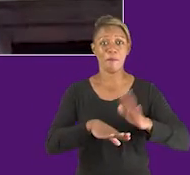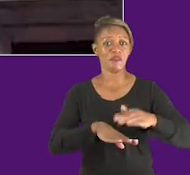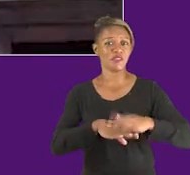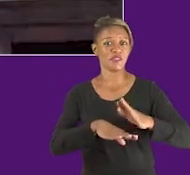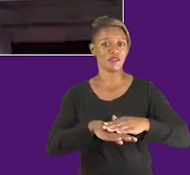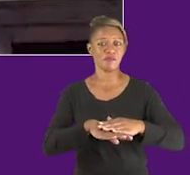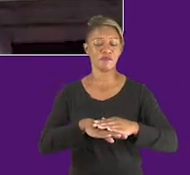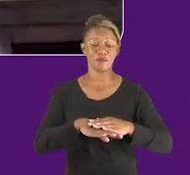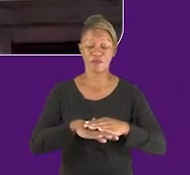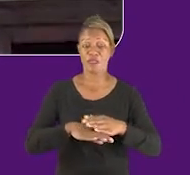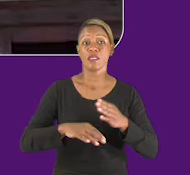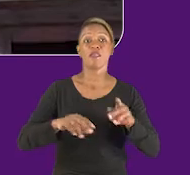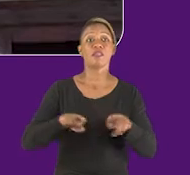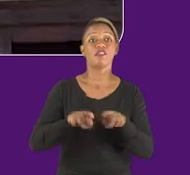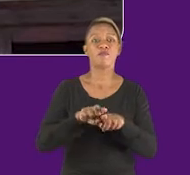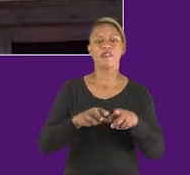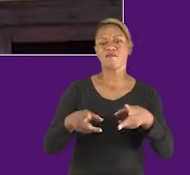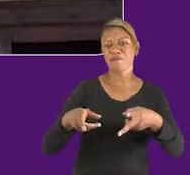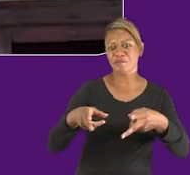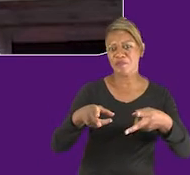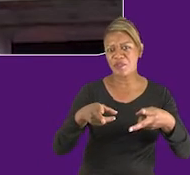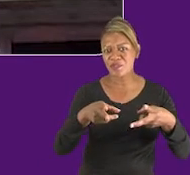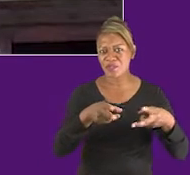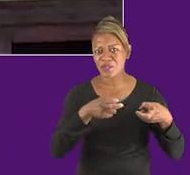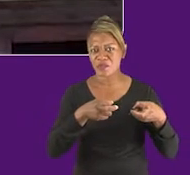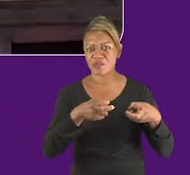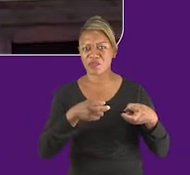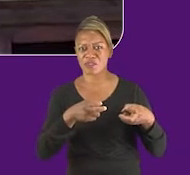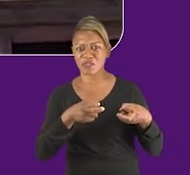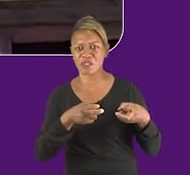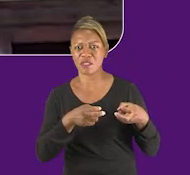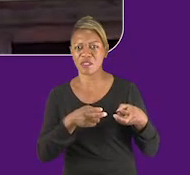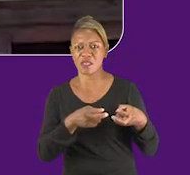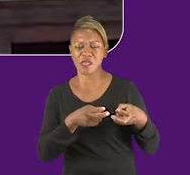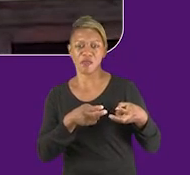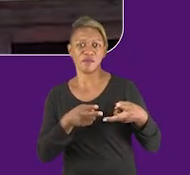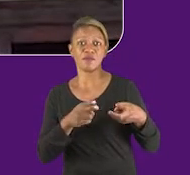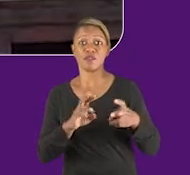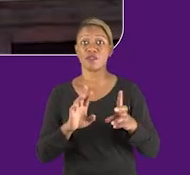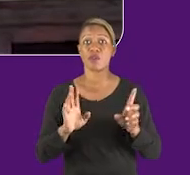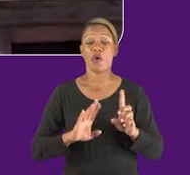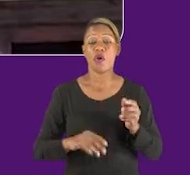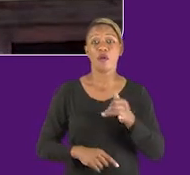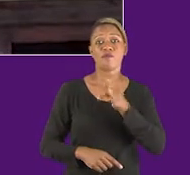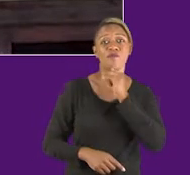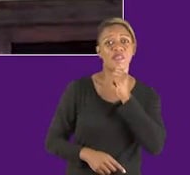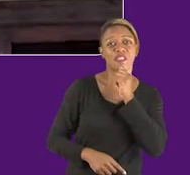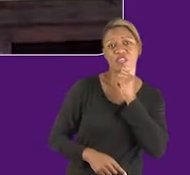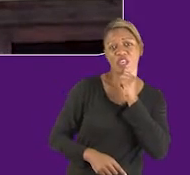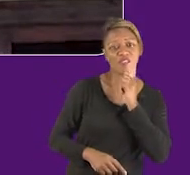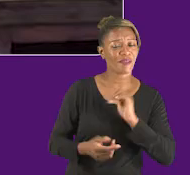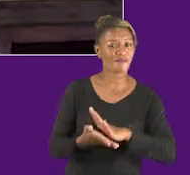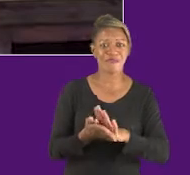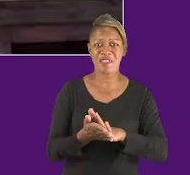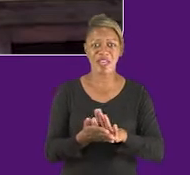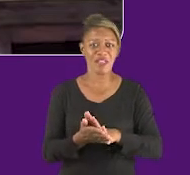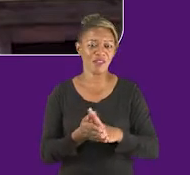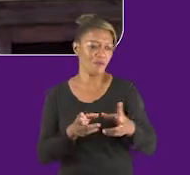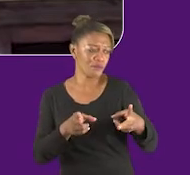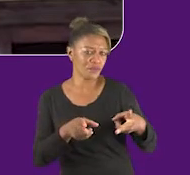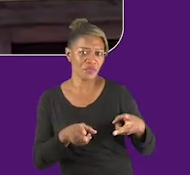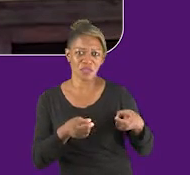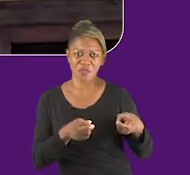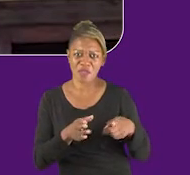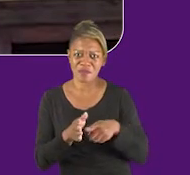esse olhar muito mais que olhar é fazer a escuta não é porque se não adianta a gente olhar se não escutar então muito mais a gente